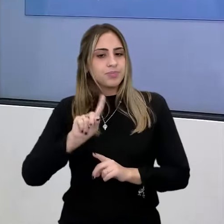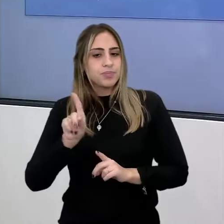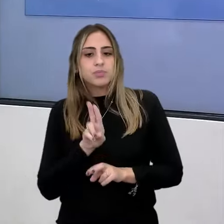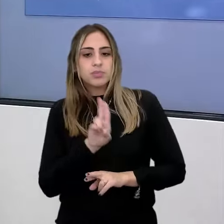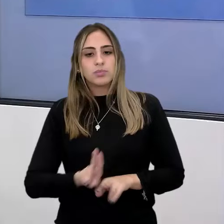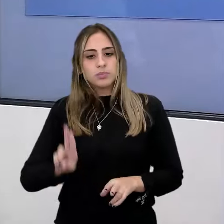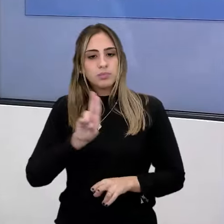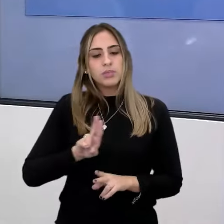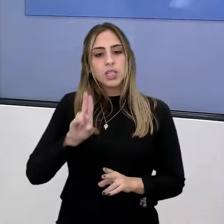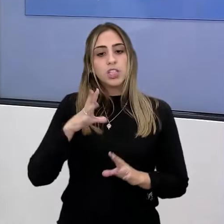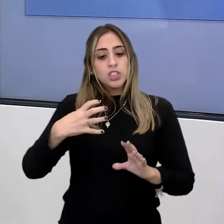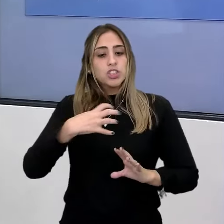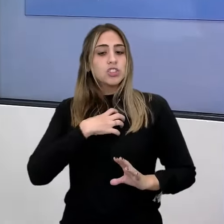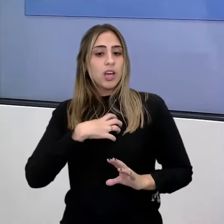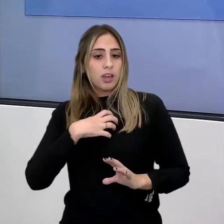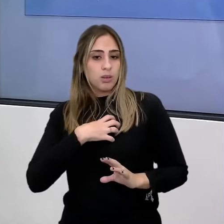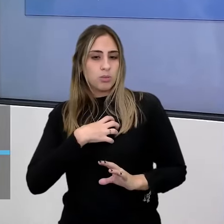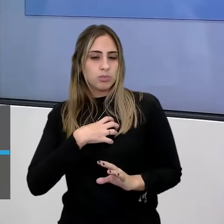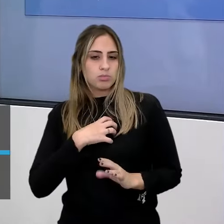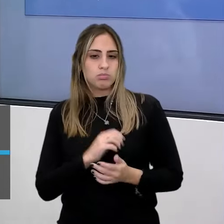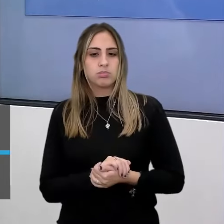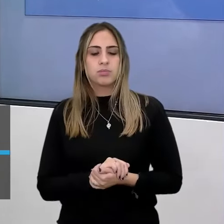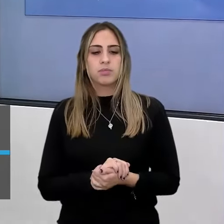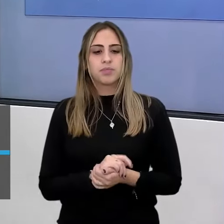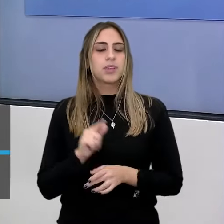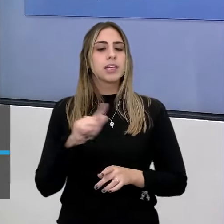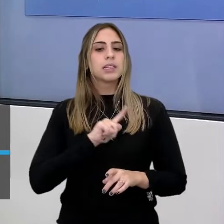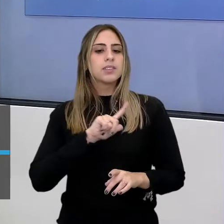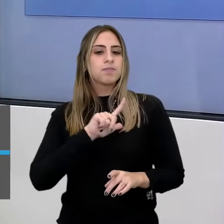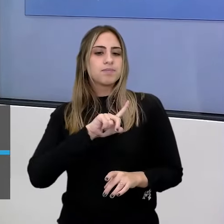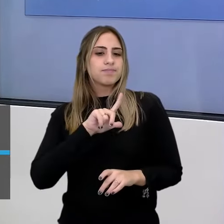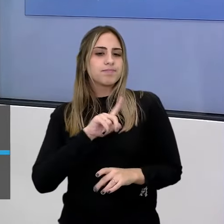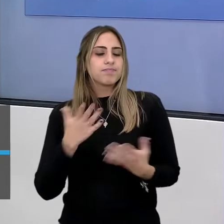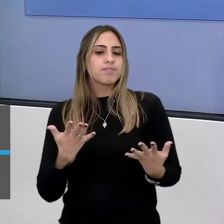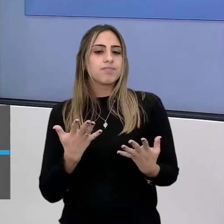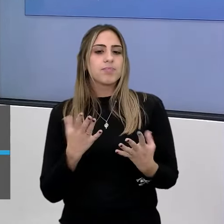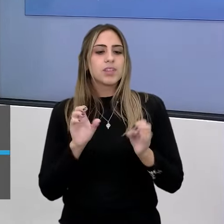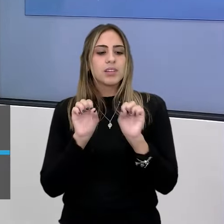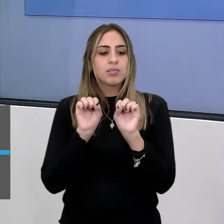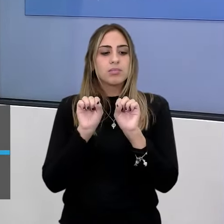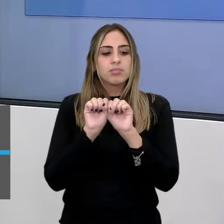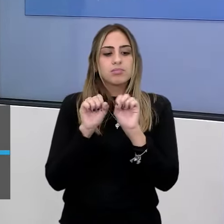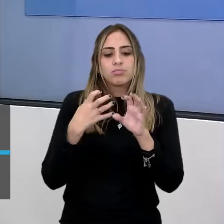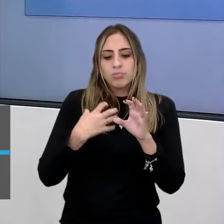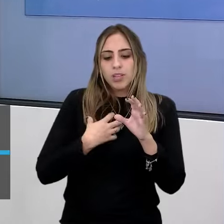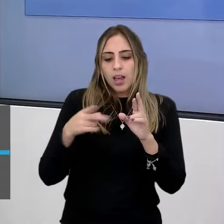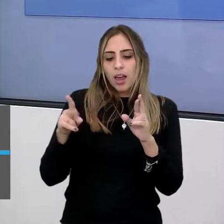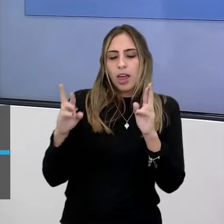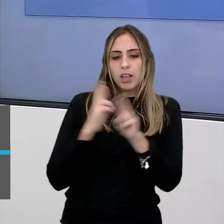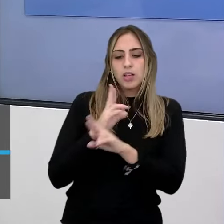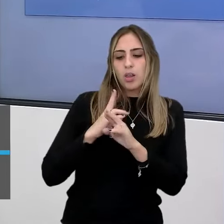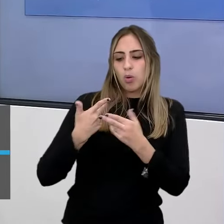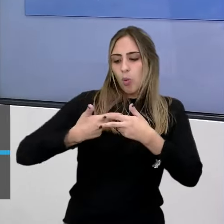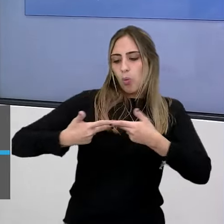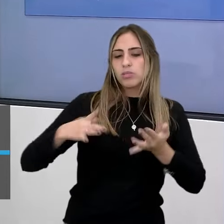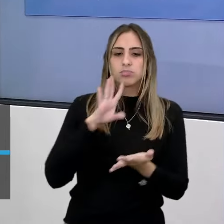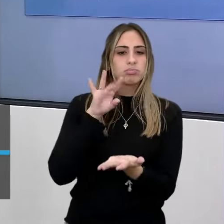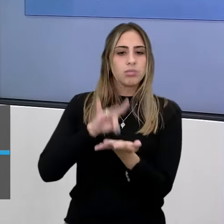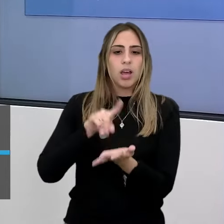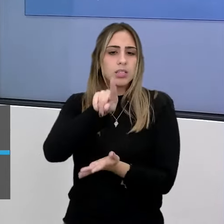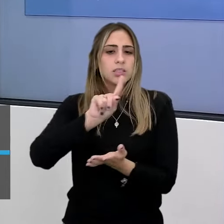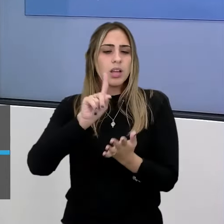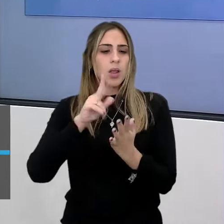utilizava formas que tivesse sistematicamente relacionadas objetos reais ele não